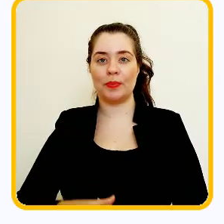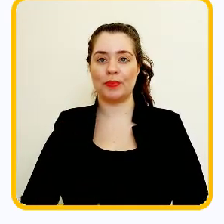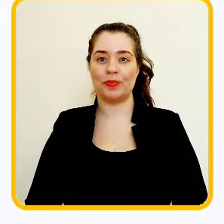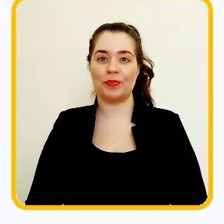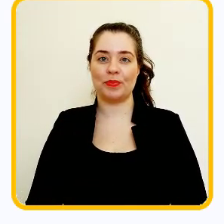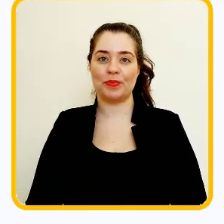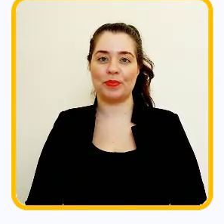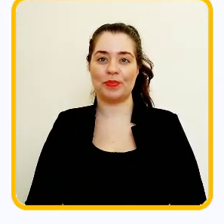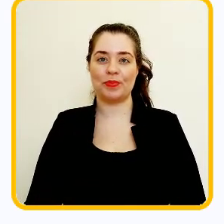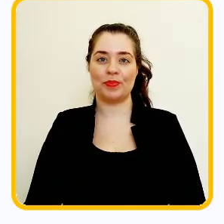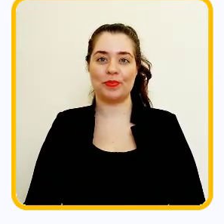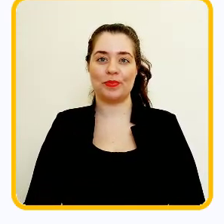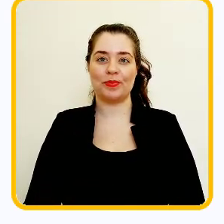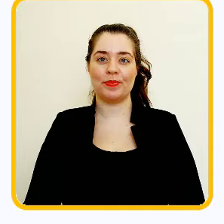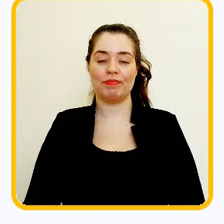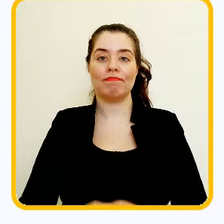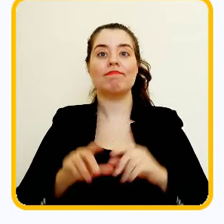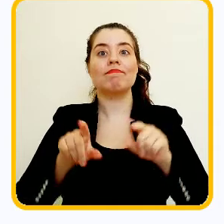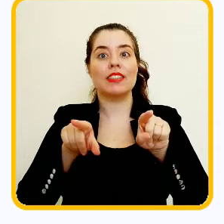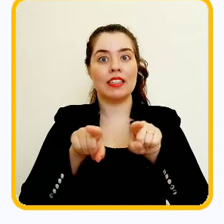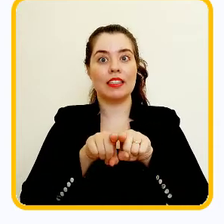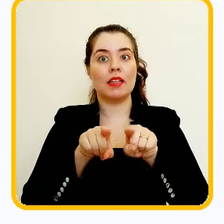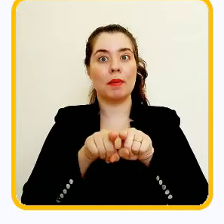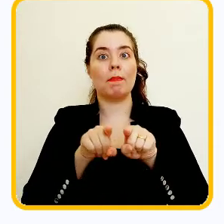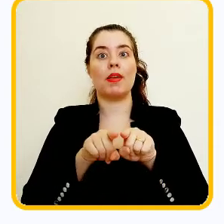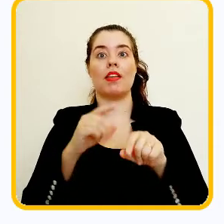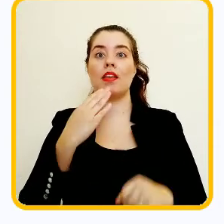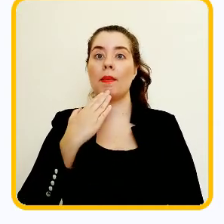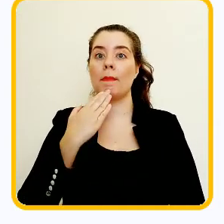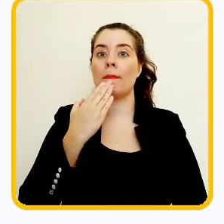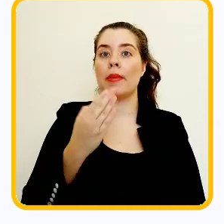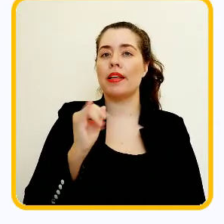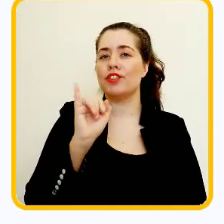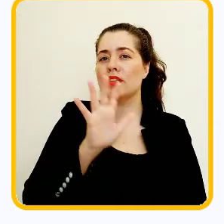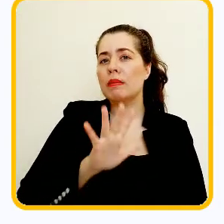Além disso, é pedido uma imagem ou vídeo.